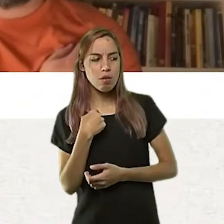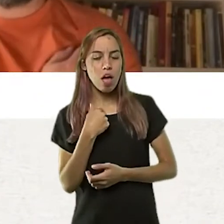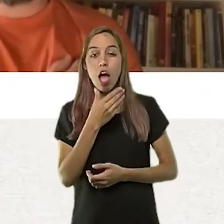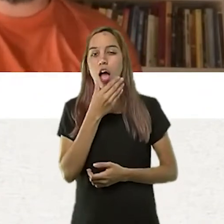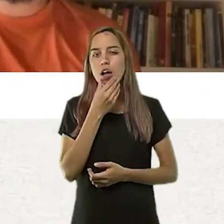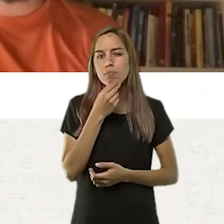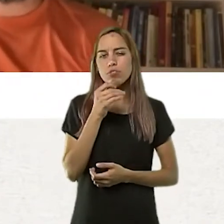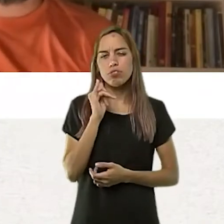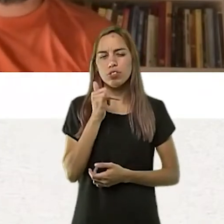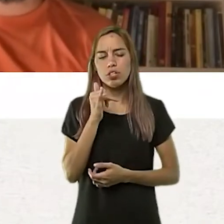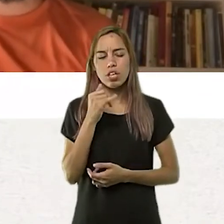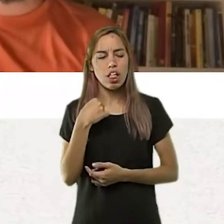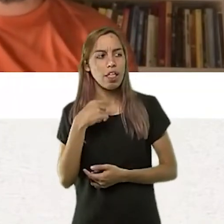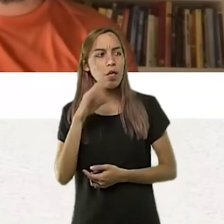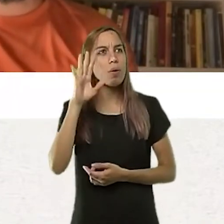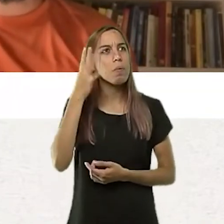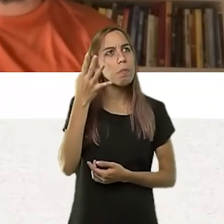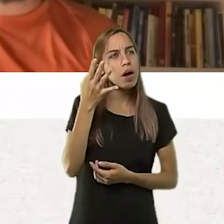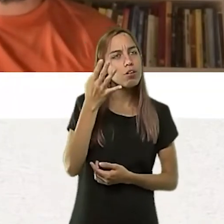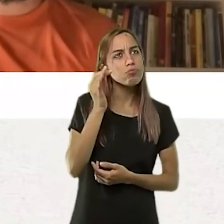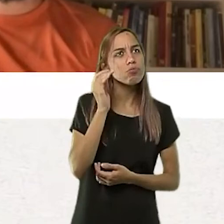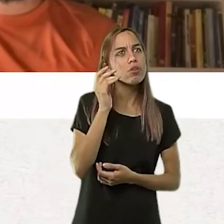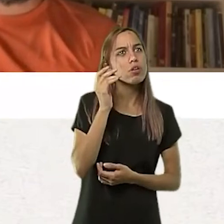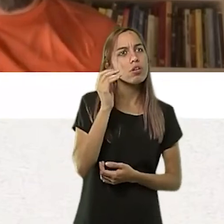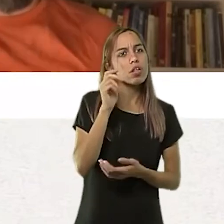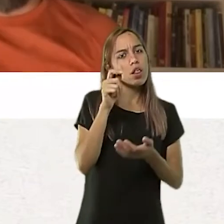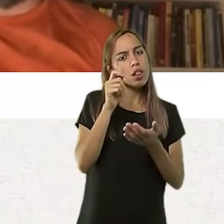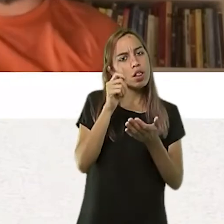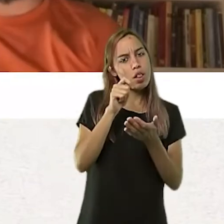este livro deveria estar na biblioteca dele.